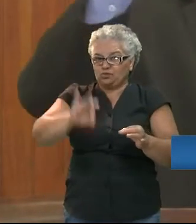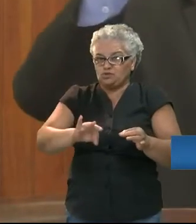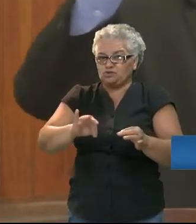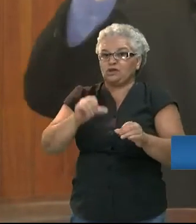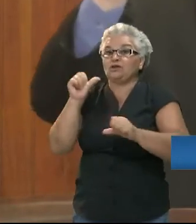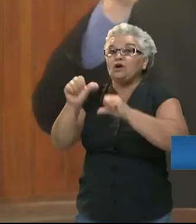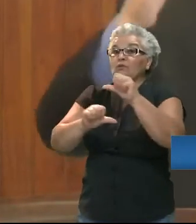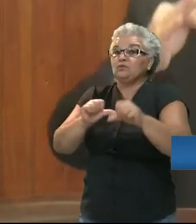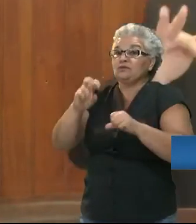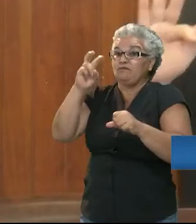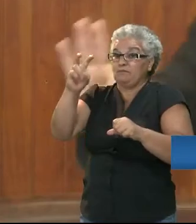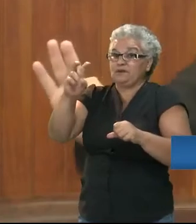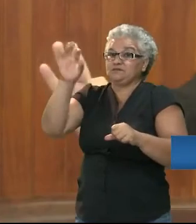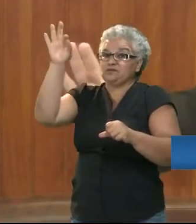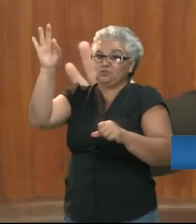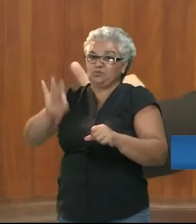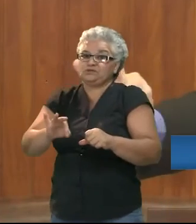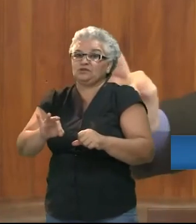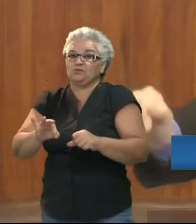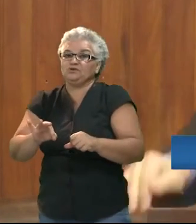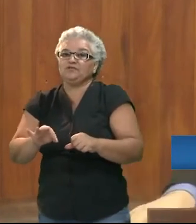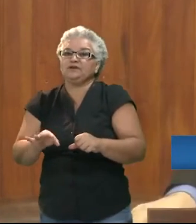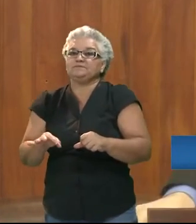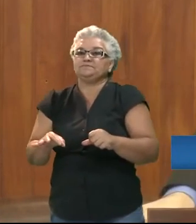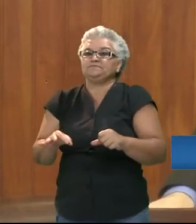a correção deixar de ser 1% para 0,5%,